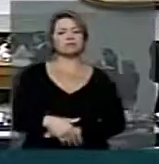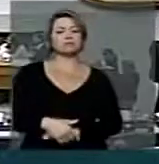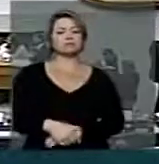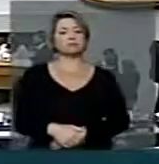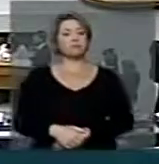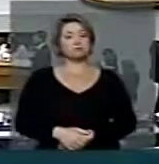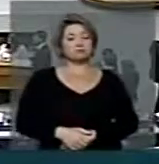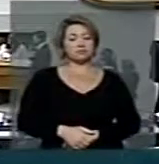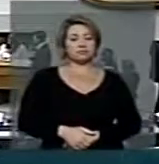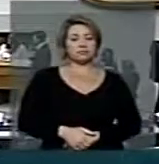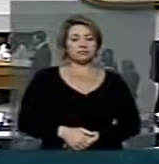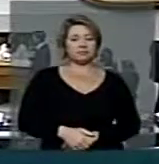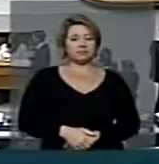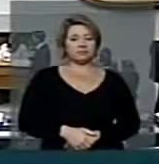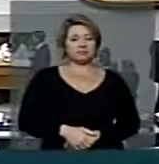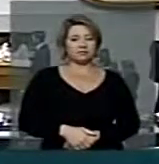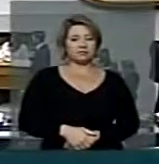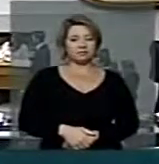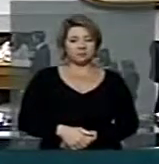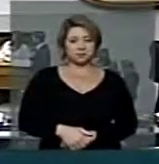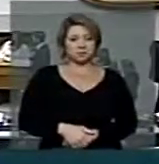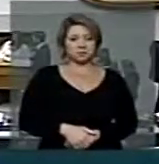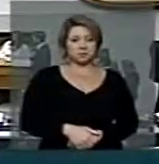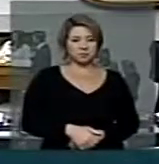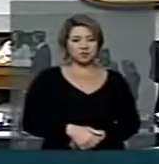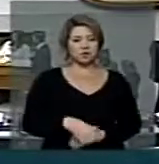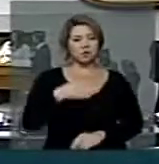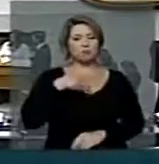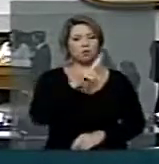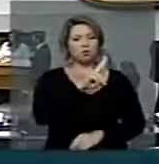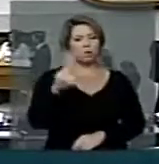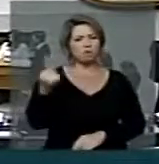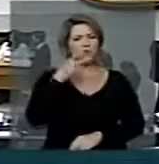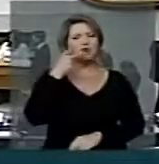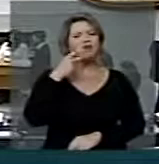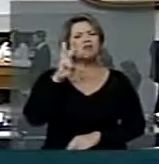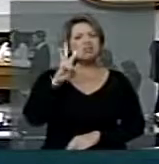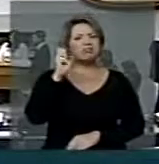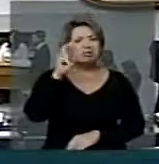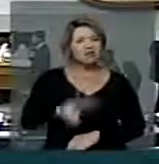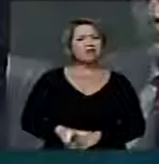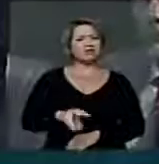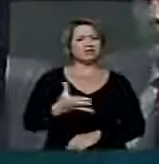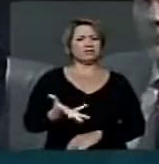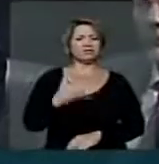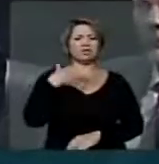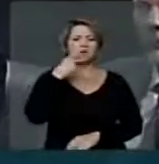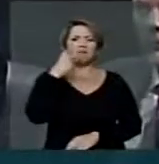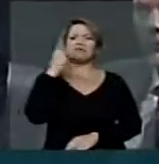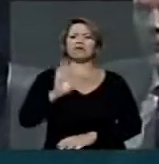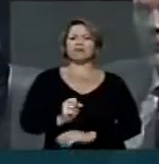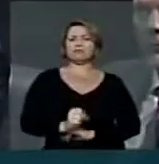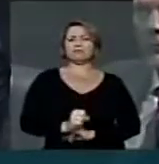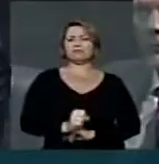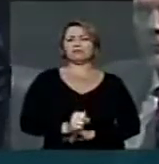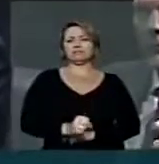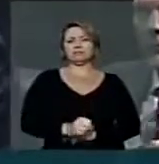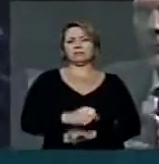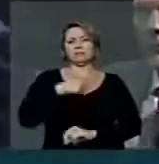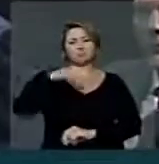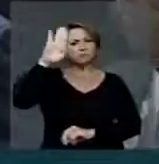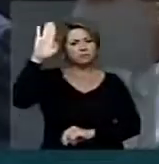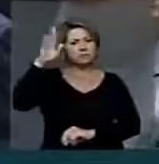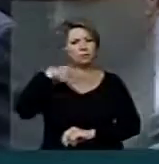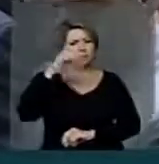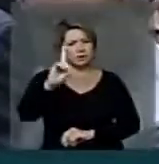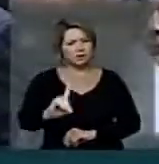Presidente, eu fui citado nominalmente 3 vezes, senhor presidente. Eu peço o direito. Fui citado nominalmente 3 vezes, senhor presidente. Peço que Vossa Excelência